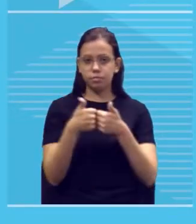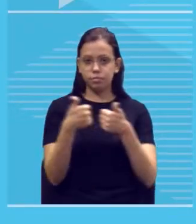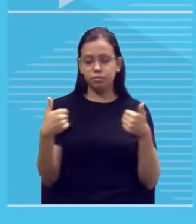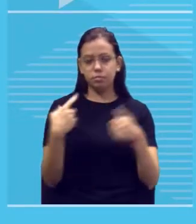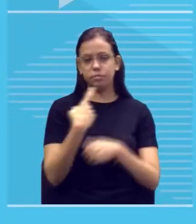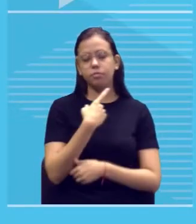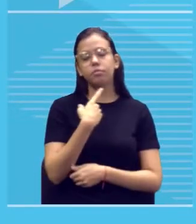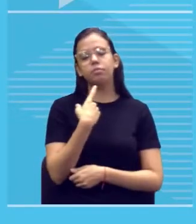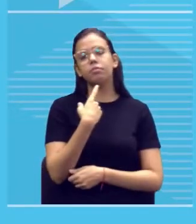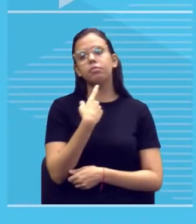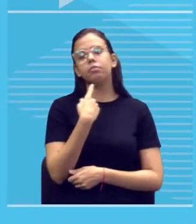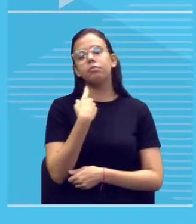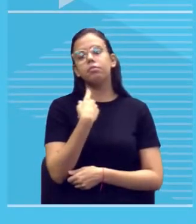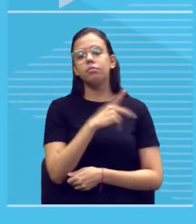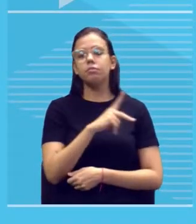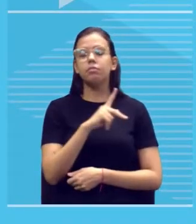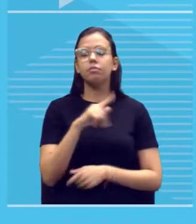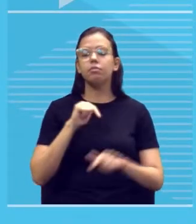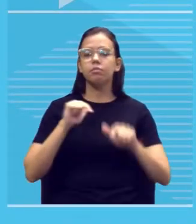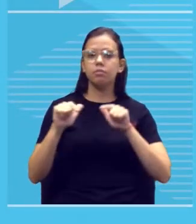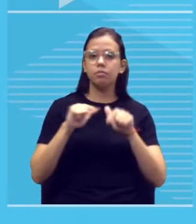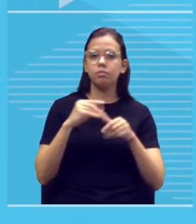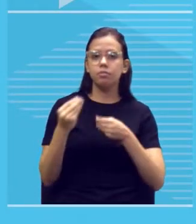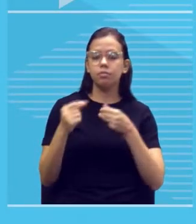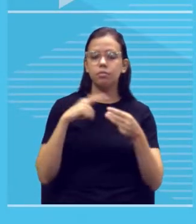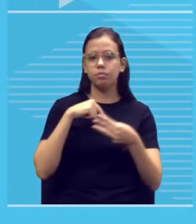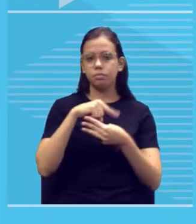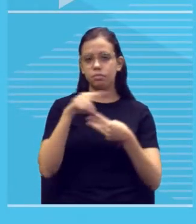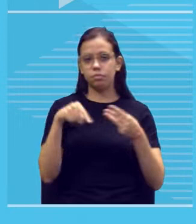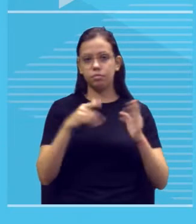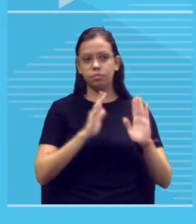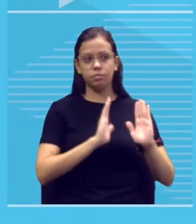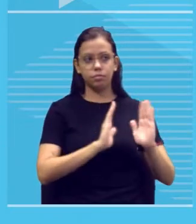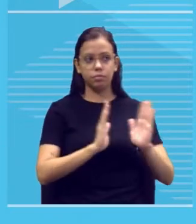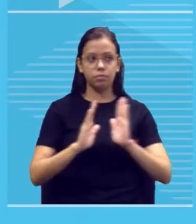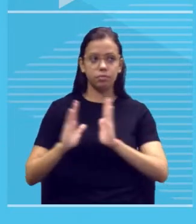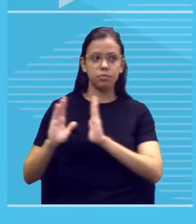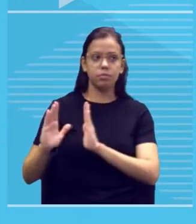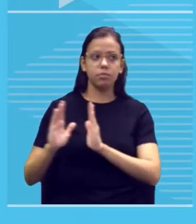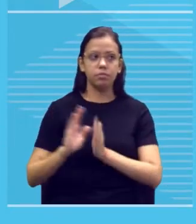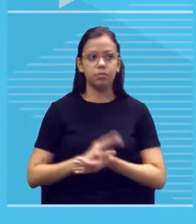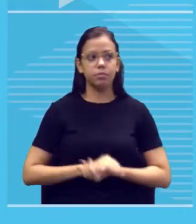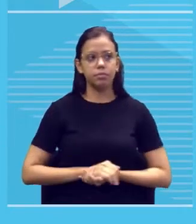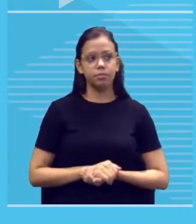do brest gente em três fases eles faz ele tem frases